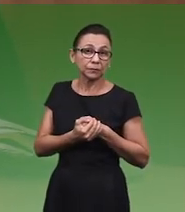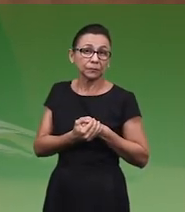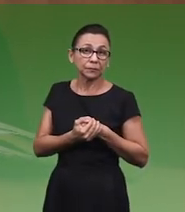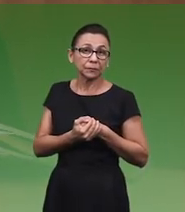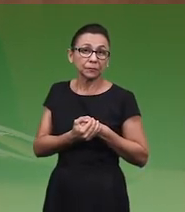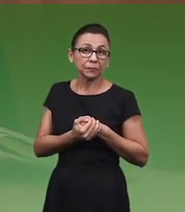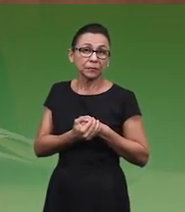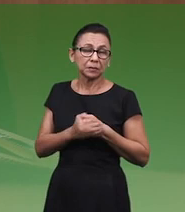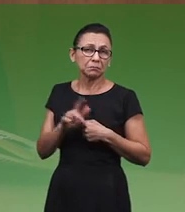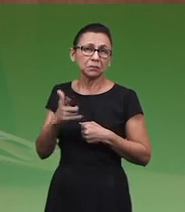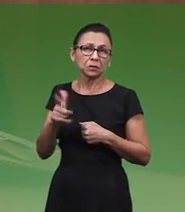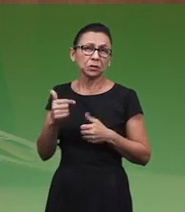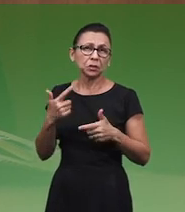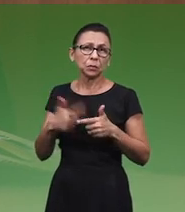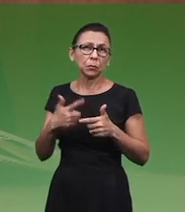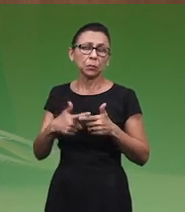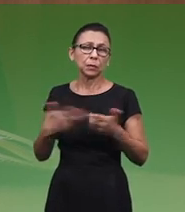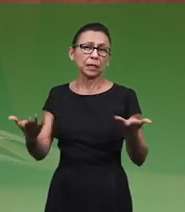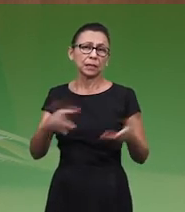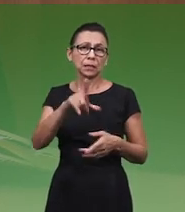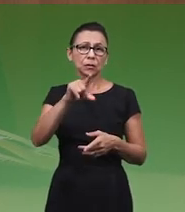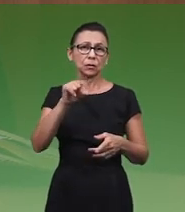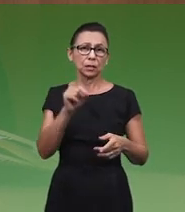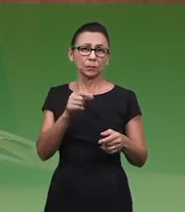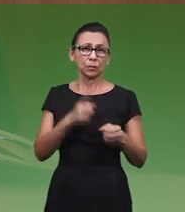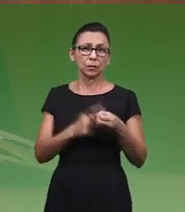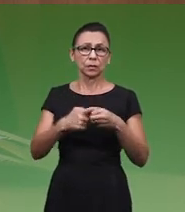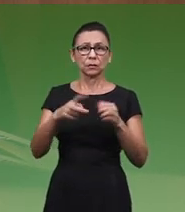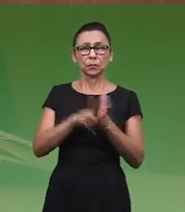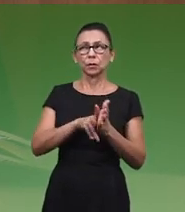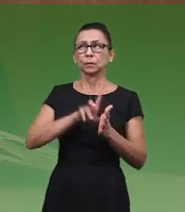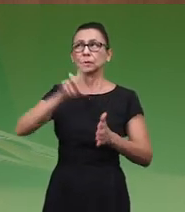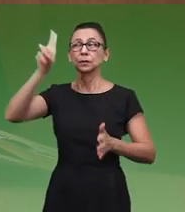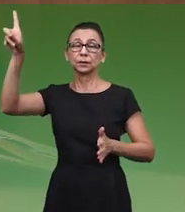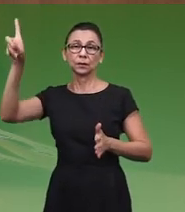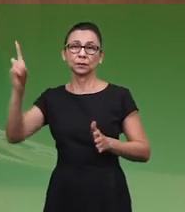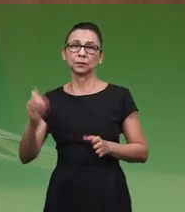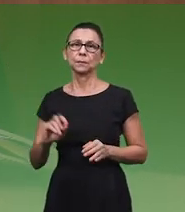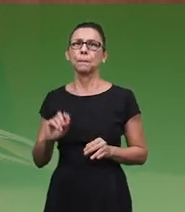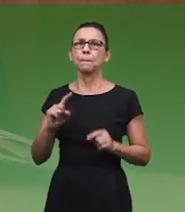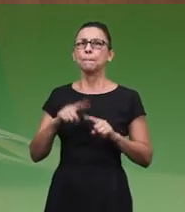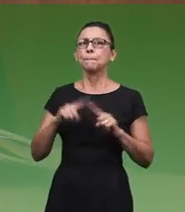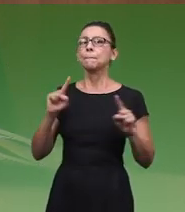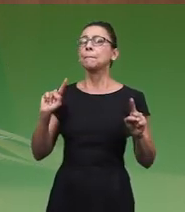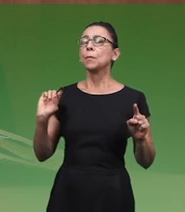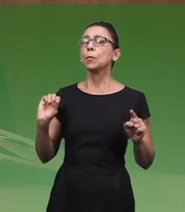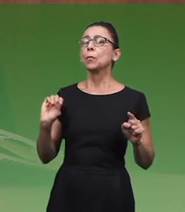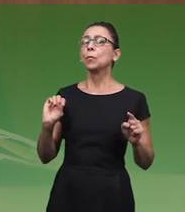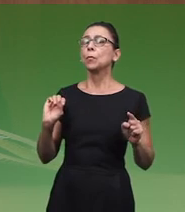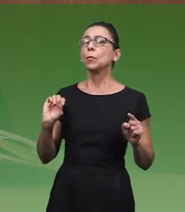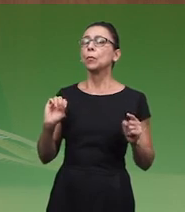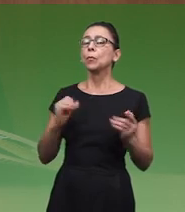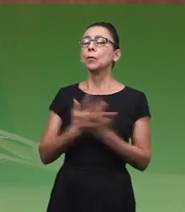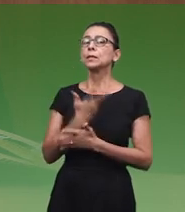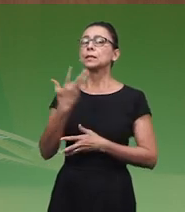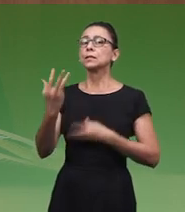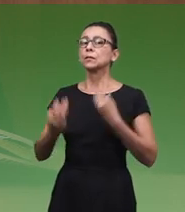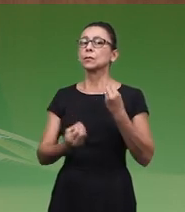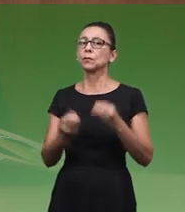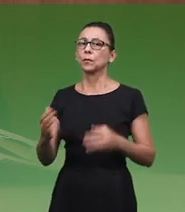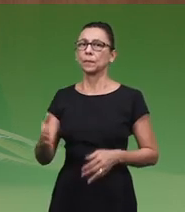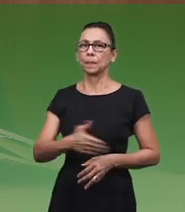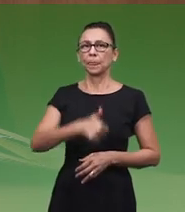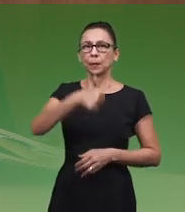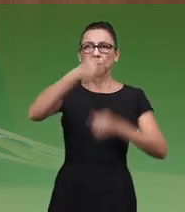que ela pudesse ser escolhida como a cidade de Deus. Mas como que isso aconteceu? Então vamos começar falando